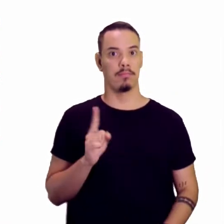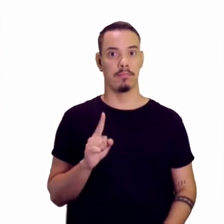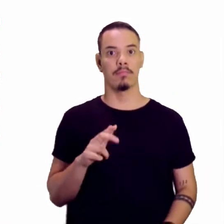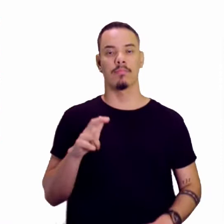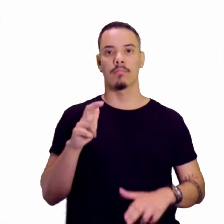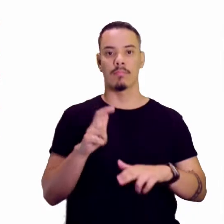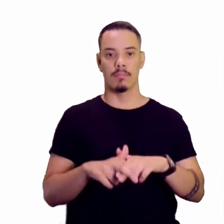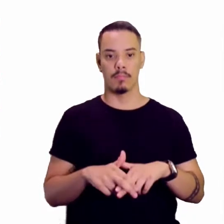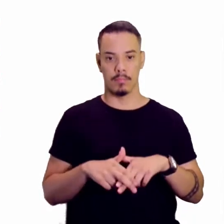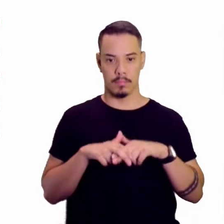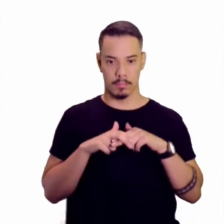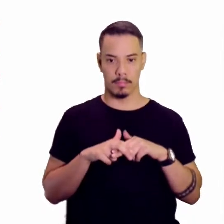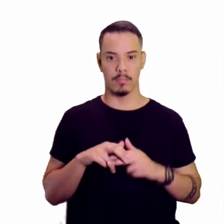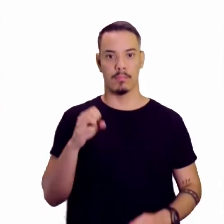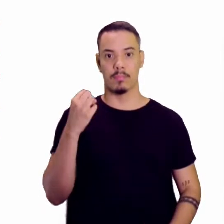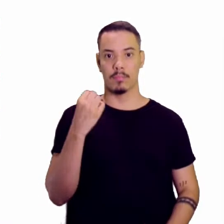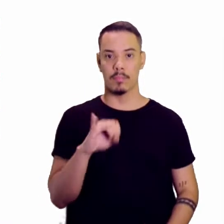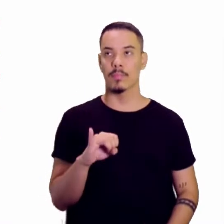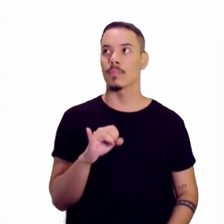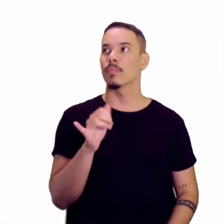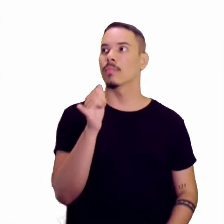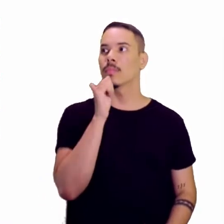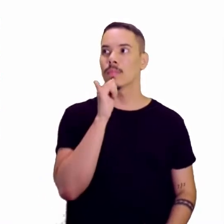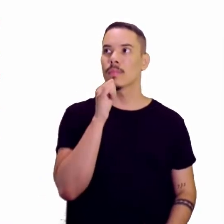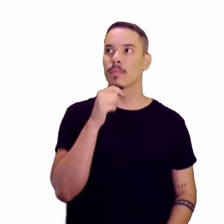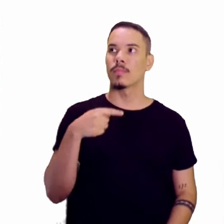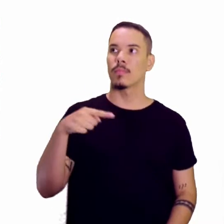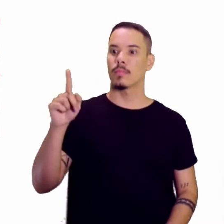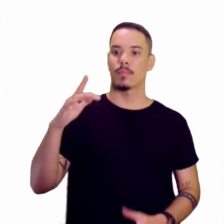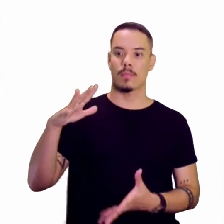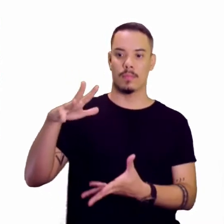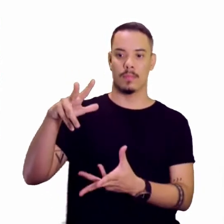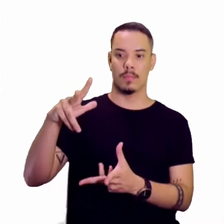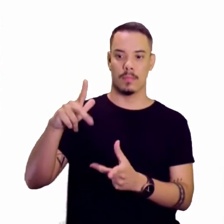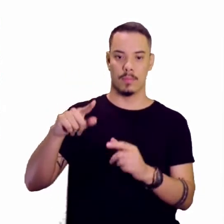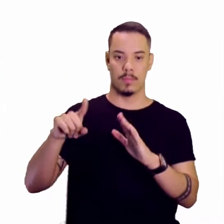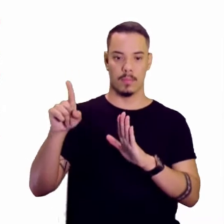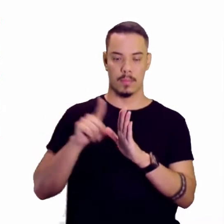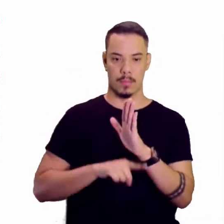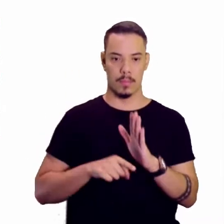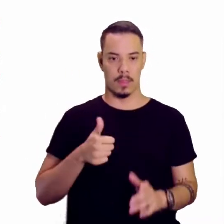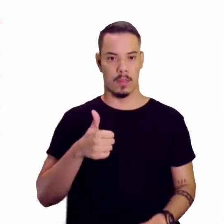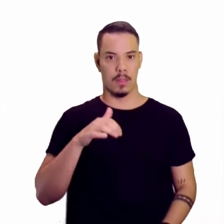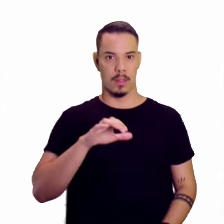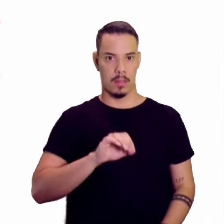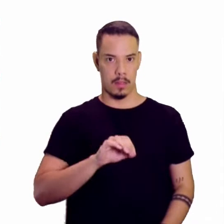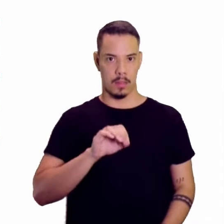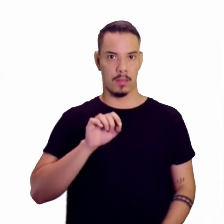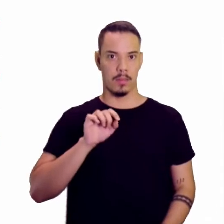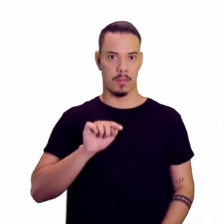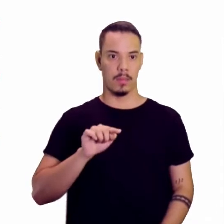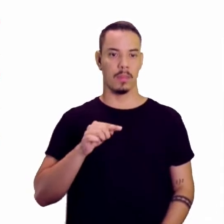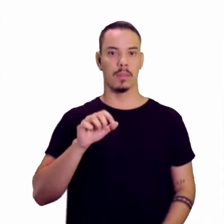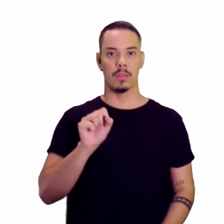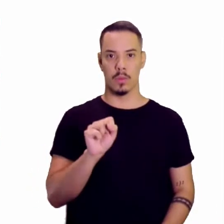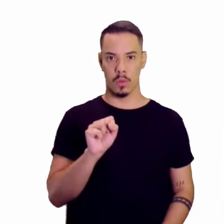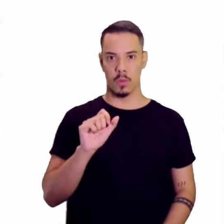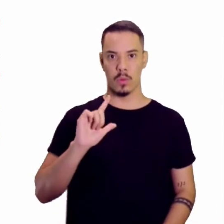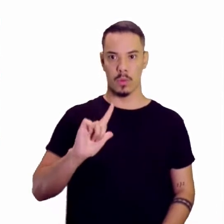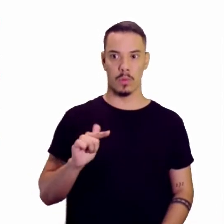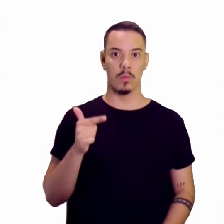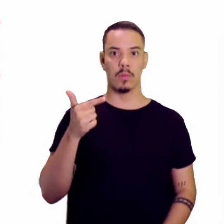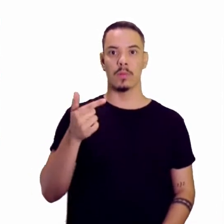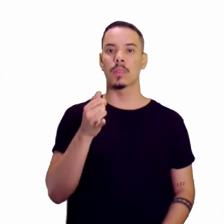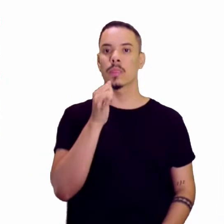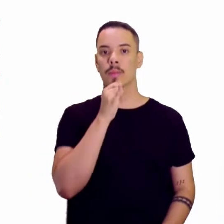ele for para um planeta cuja gravidade seja menor que 10 metros segundo ao quadrado, ele vai estar... Gravidade menor. Vamos falar da